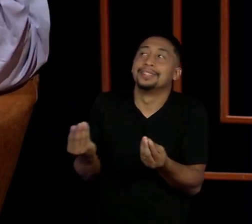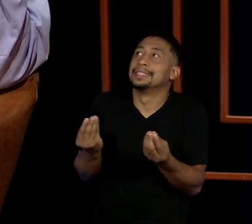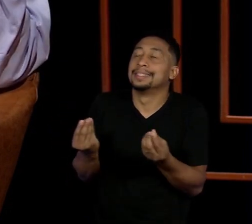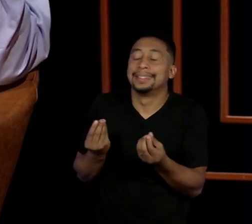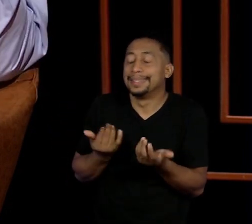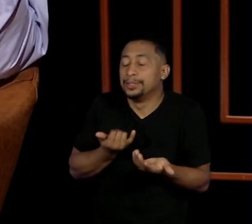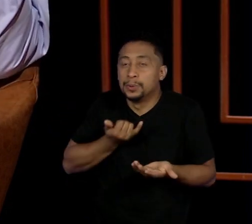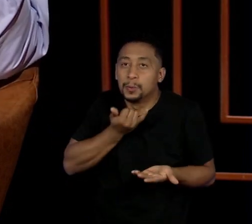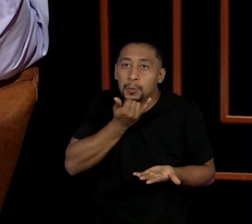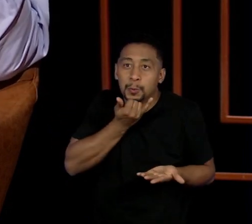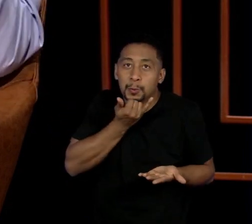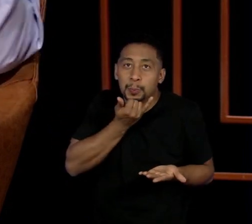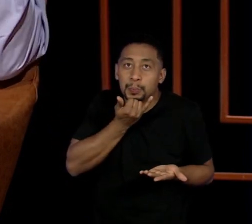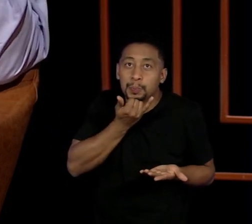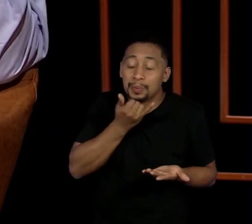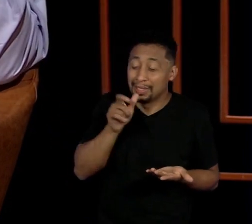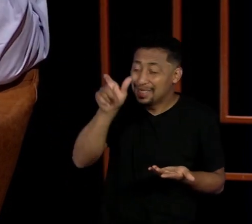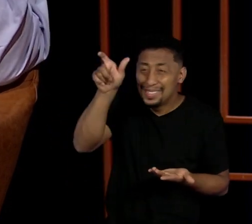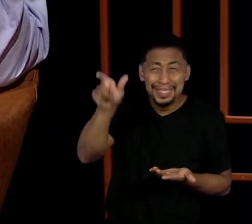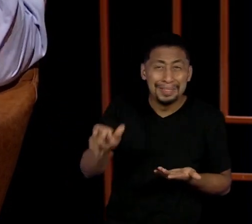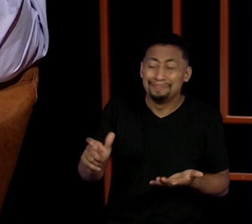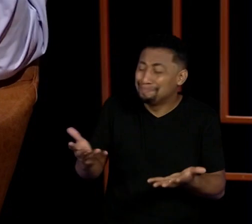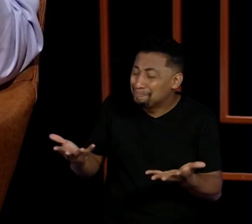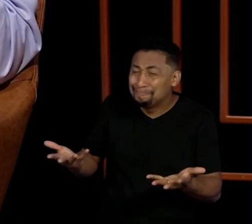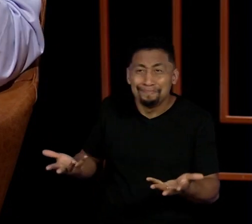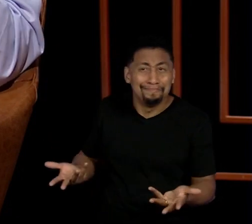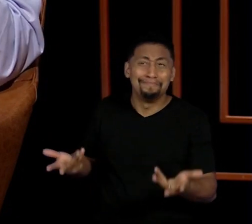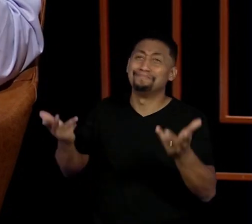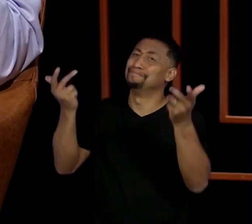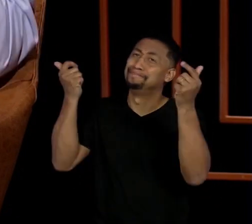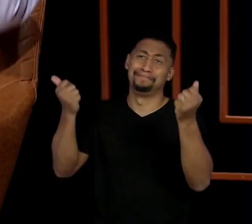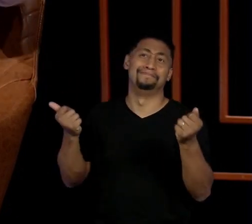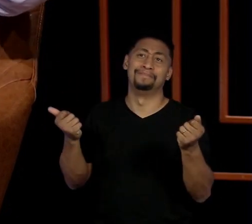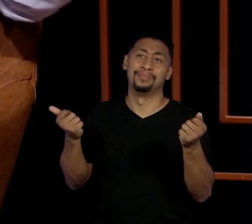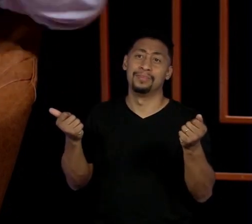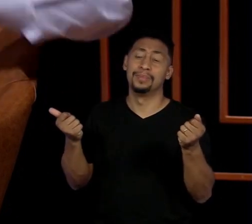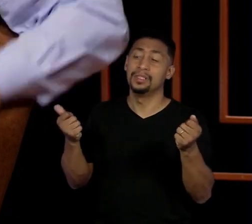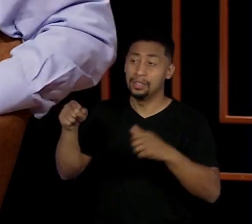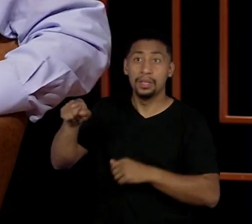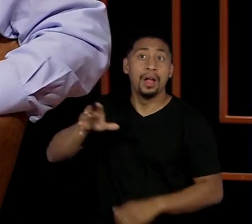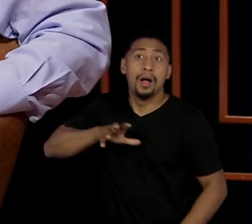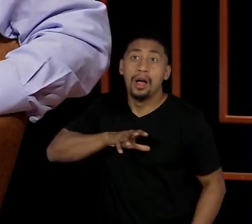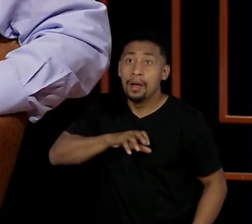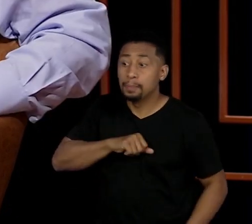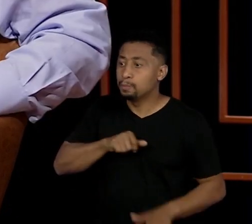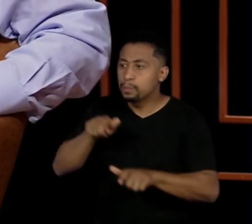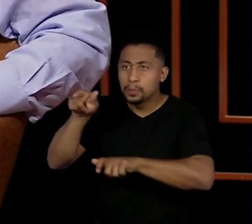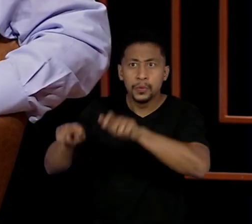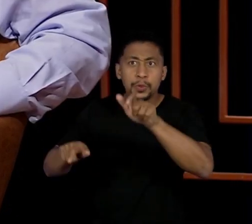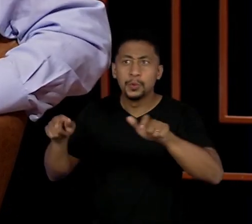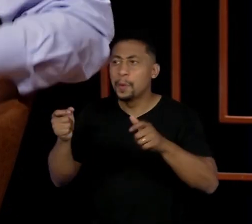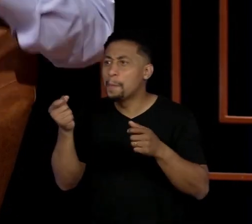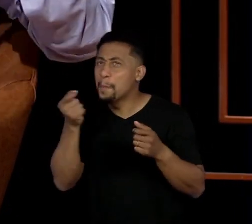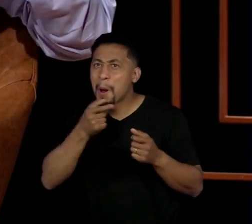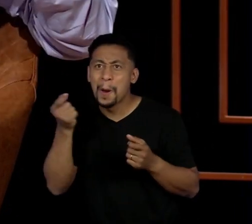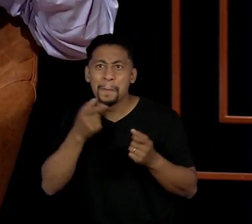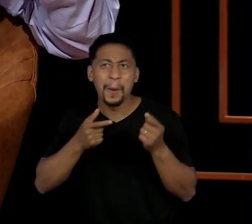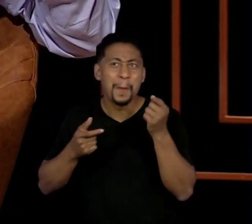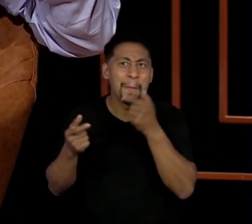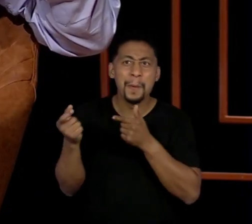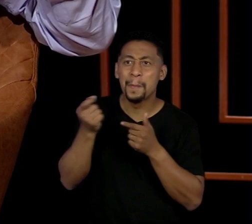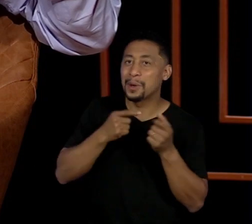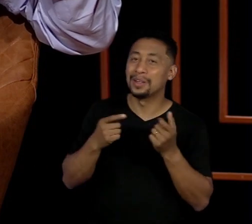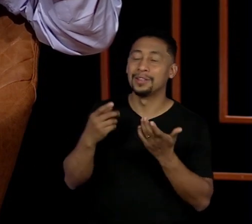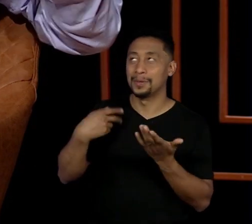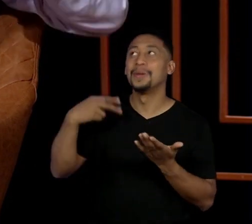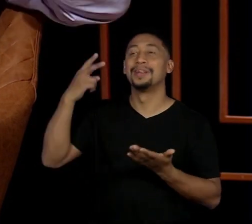desculpem, ele era uma figura sensacional, porque ele amava os grandes comediantes. Então, eu me lembro dele